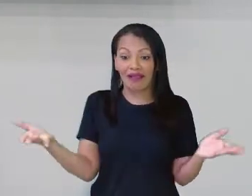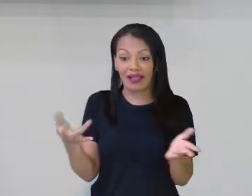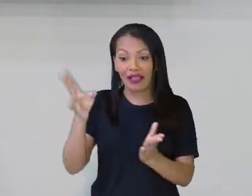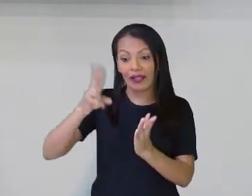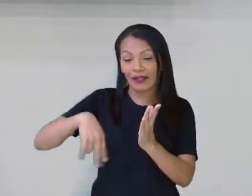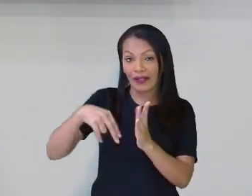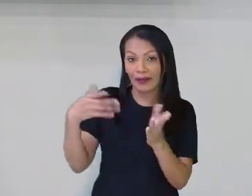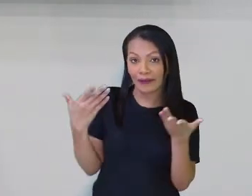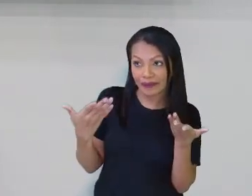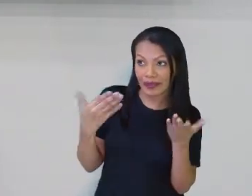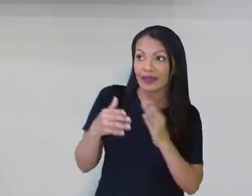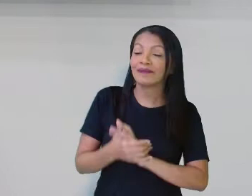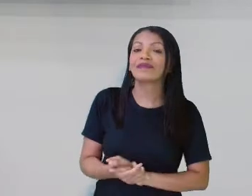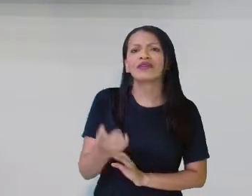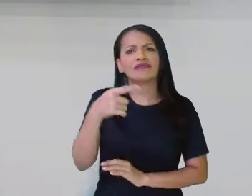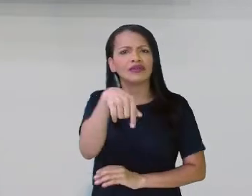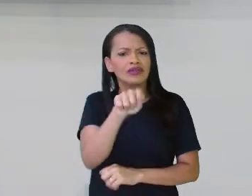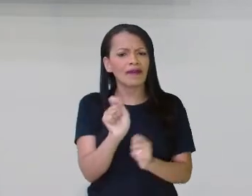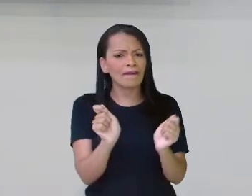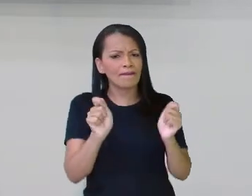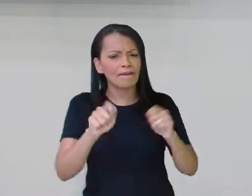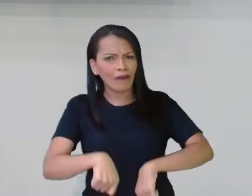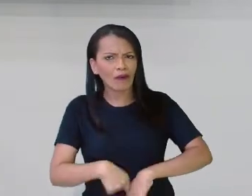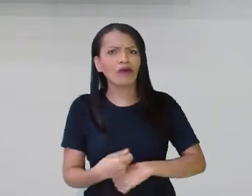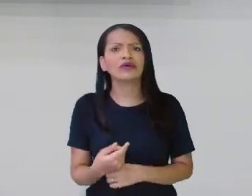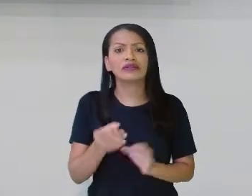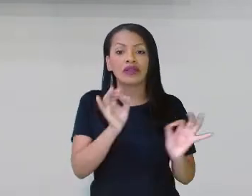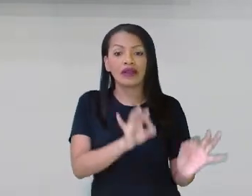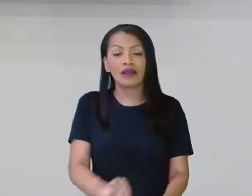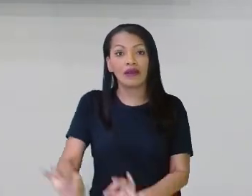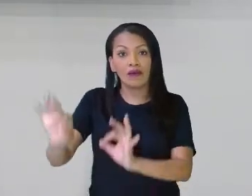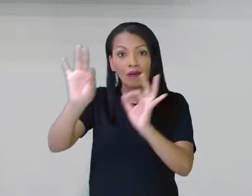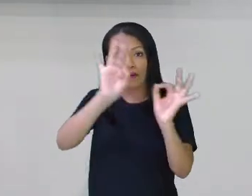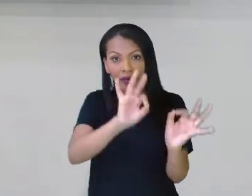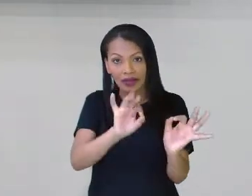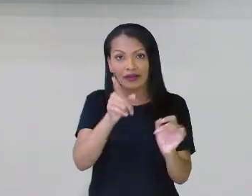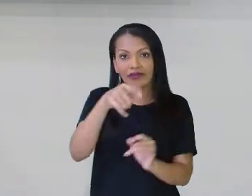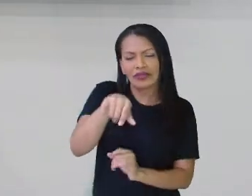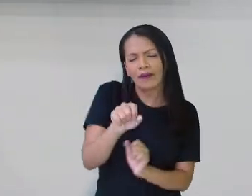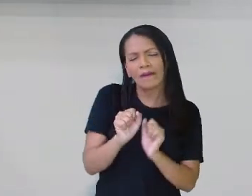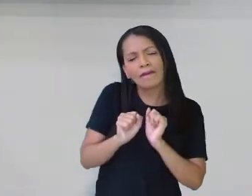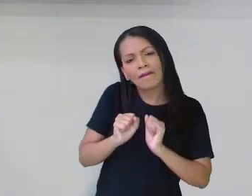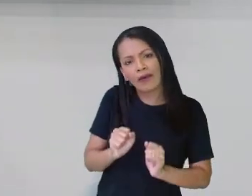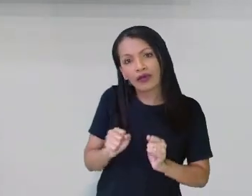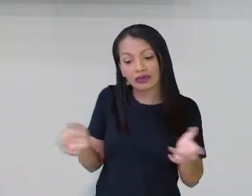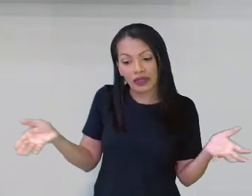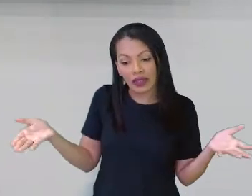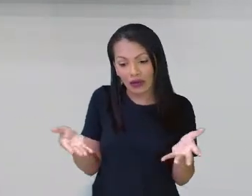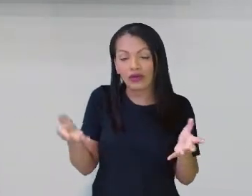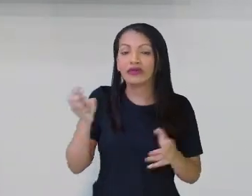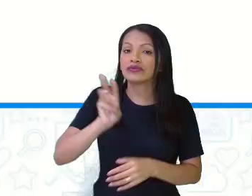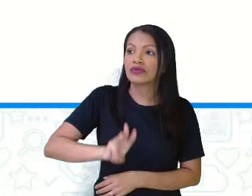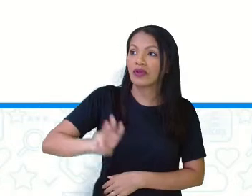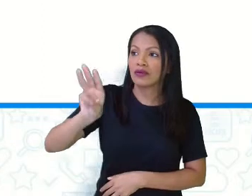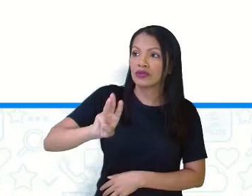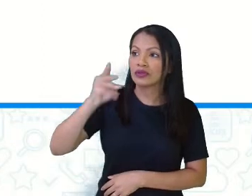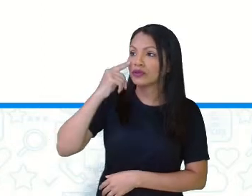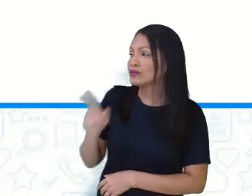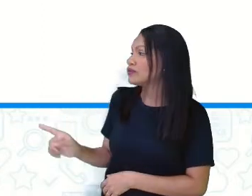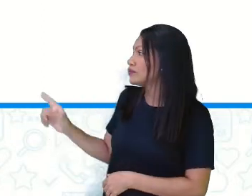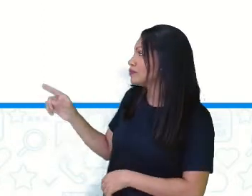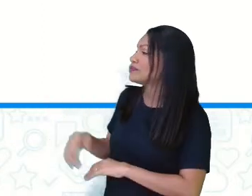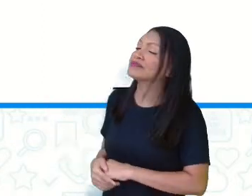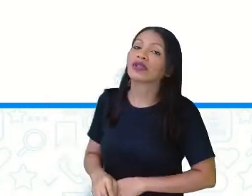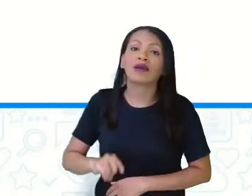duas alternativas para vocês, que vocês podem acompanhar comigo. Vocês podem, nesse site que está aí, ou